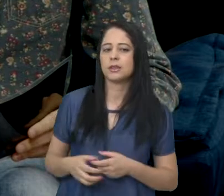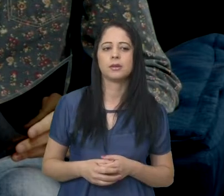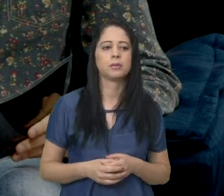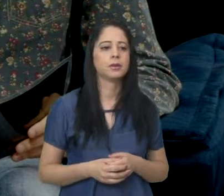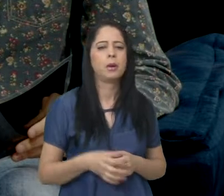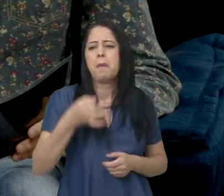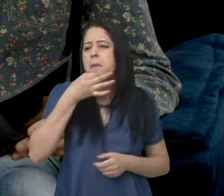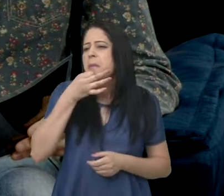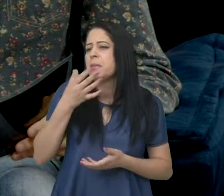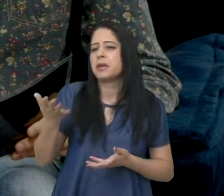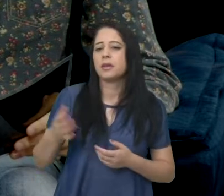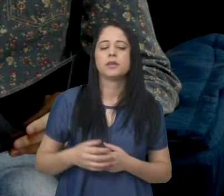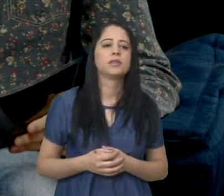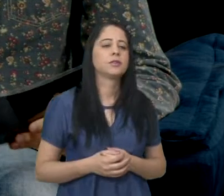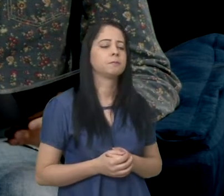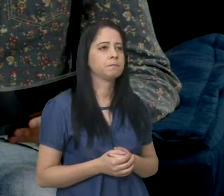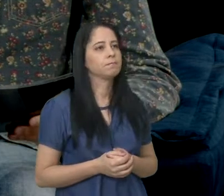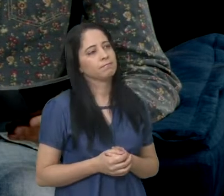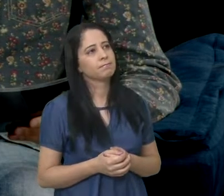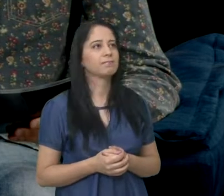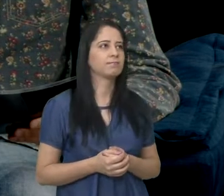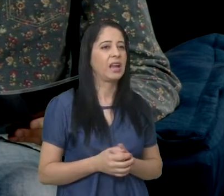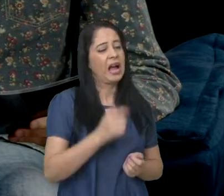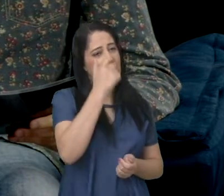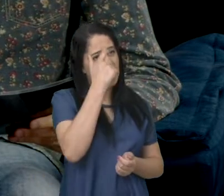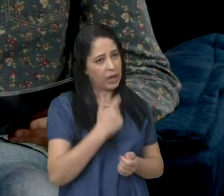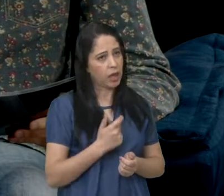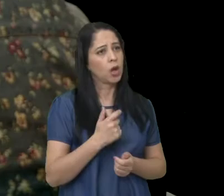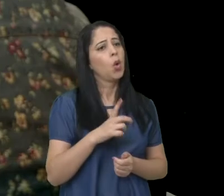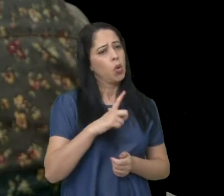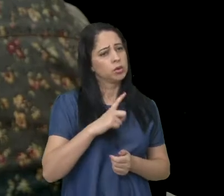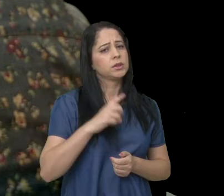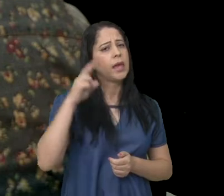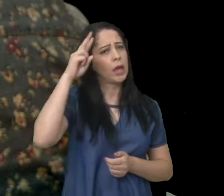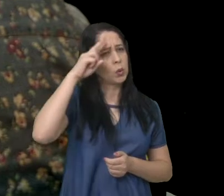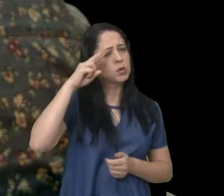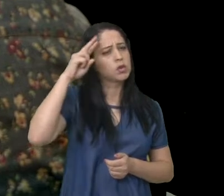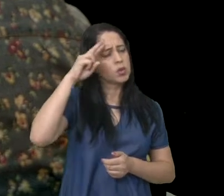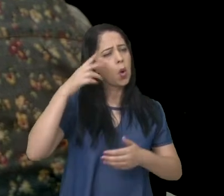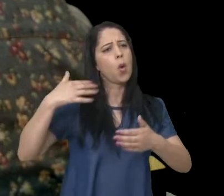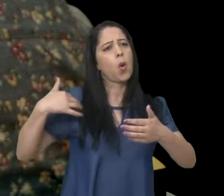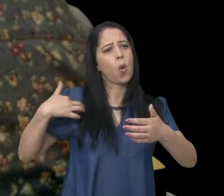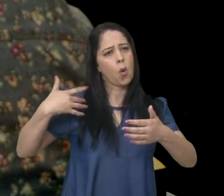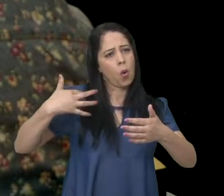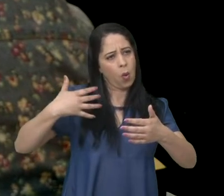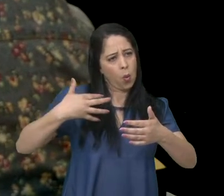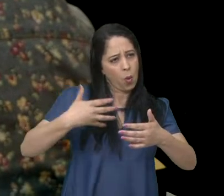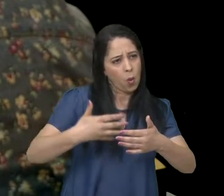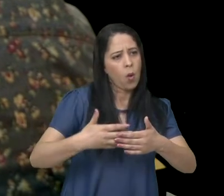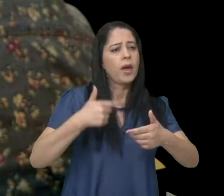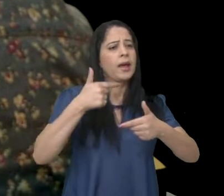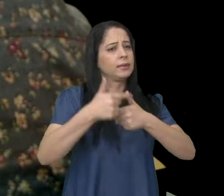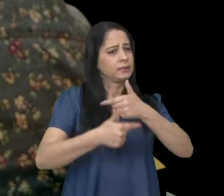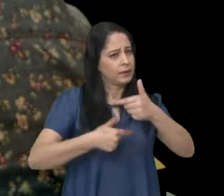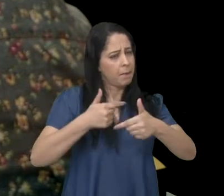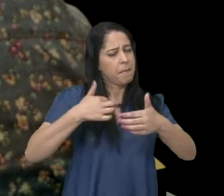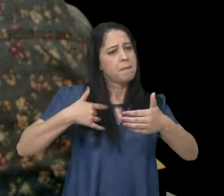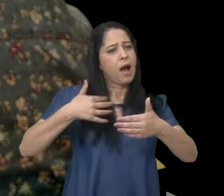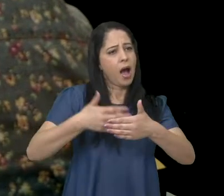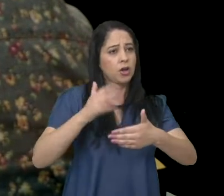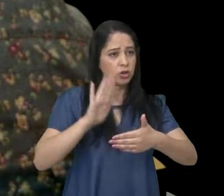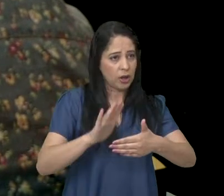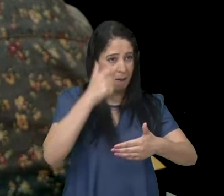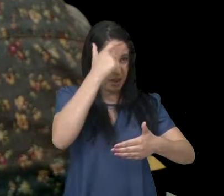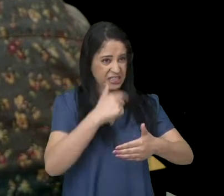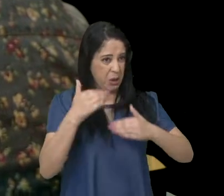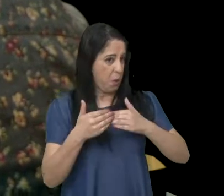Eu vejo que eu tenho um histórico e tenho um resgate desse processo todo, mas me coloco igual